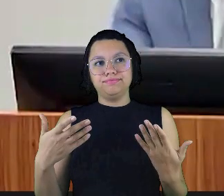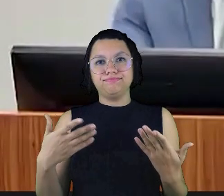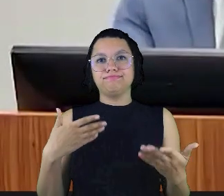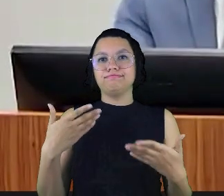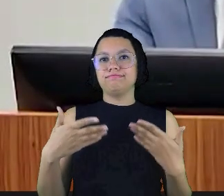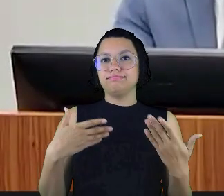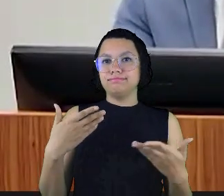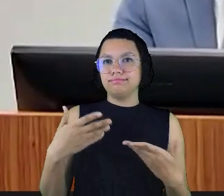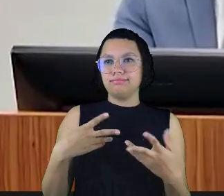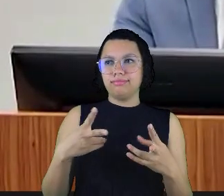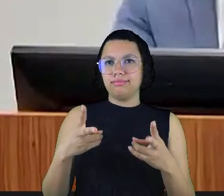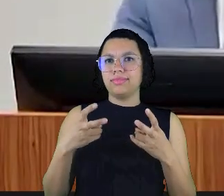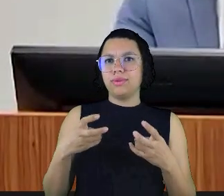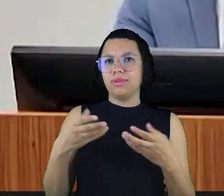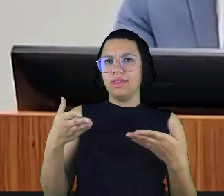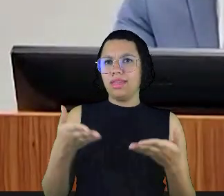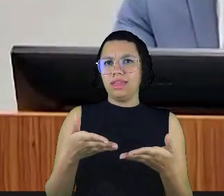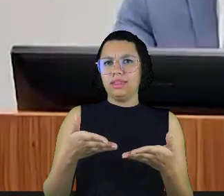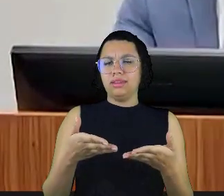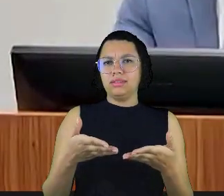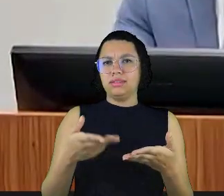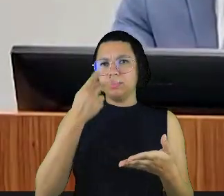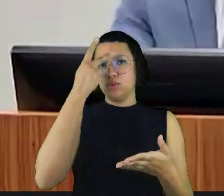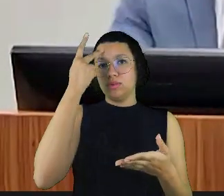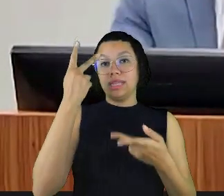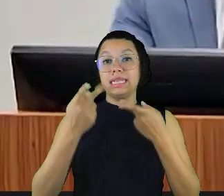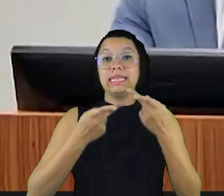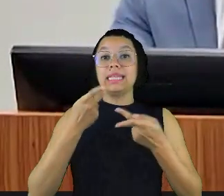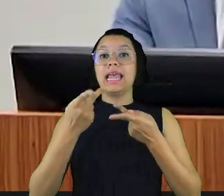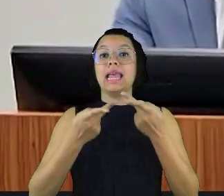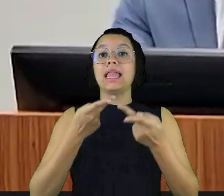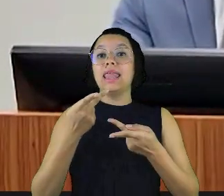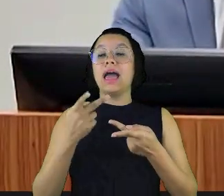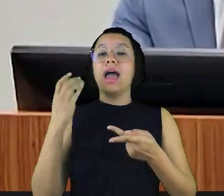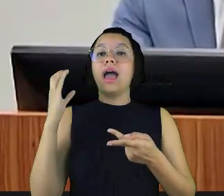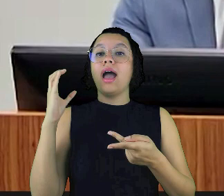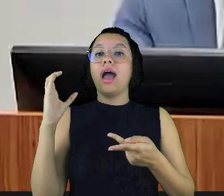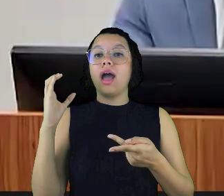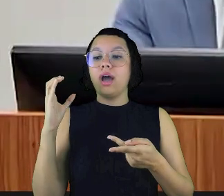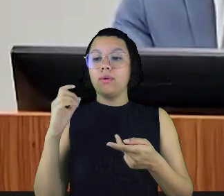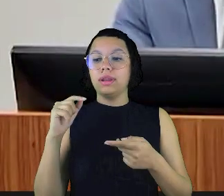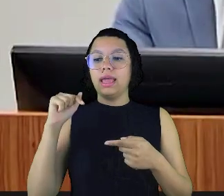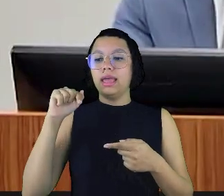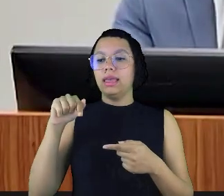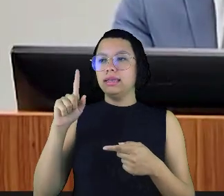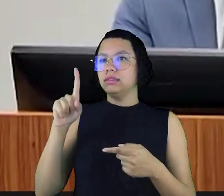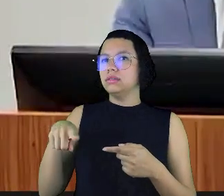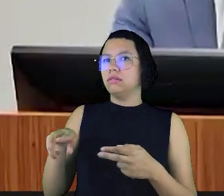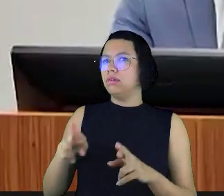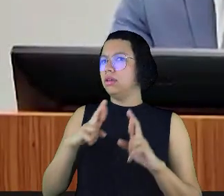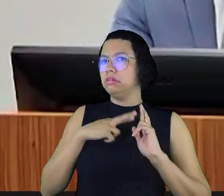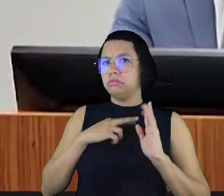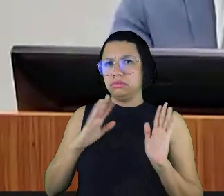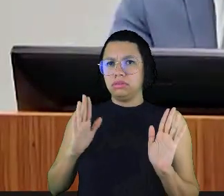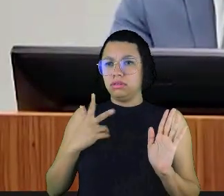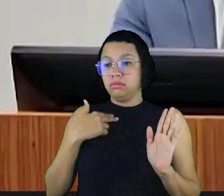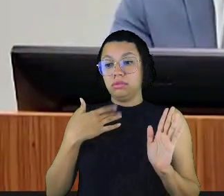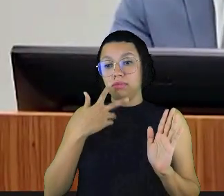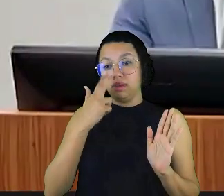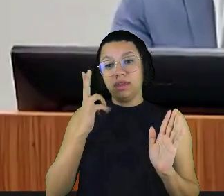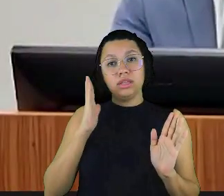reconhecer os contribuintes que declararam o crédito, esses são responsáveis, me parece, diretos